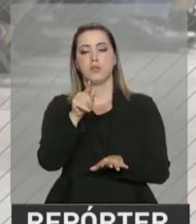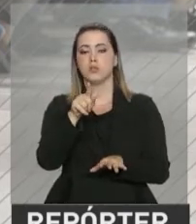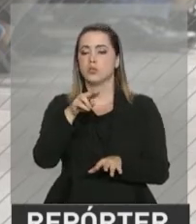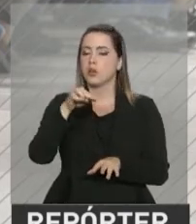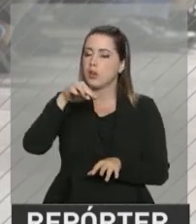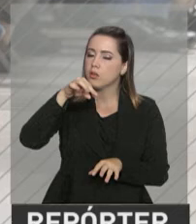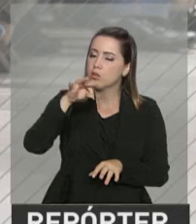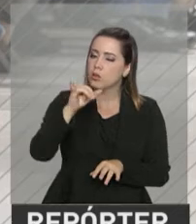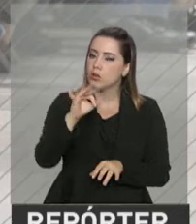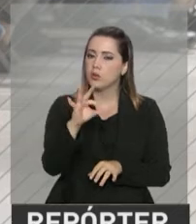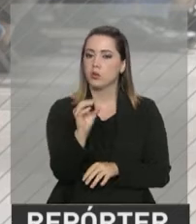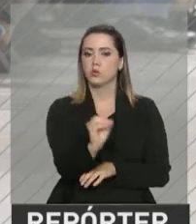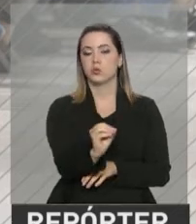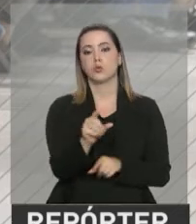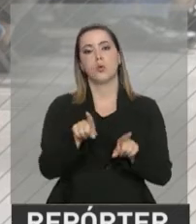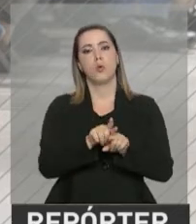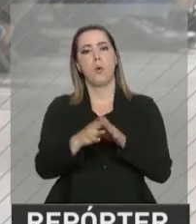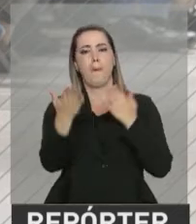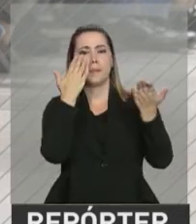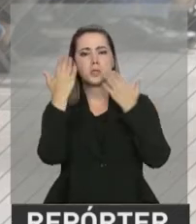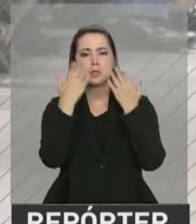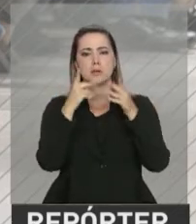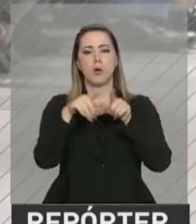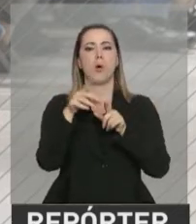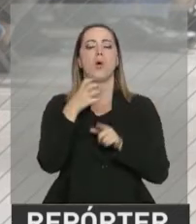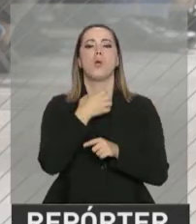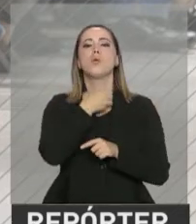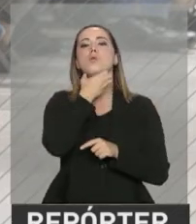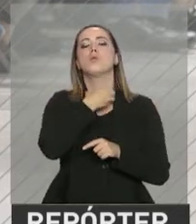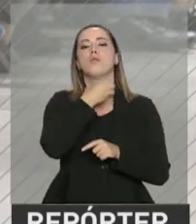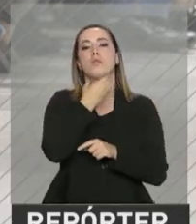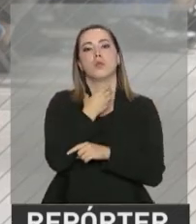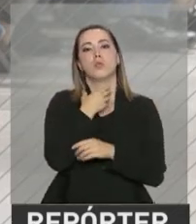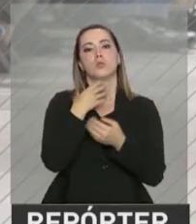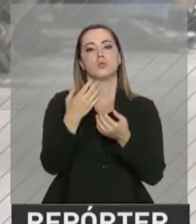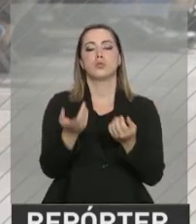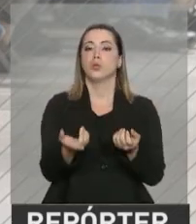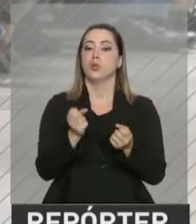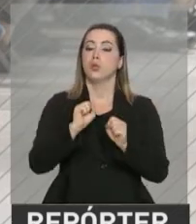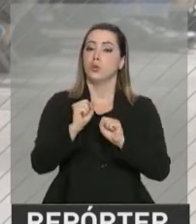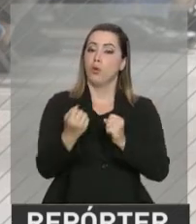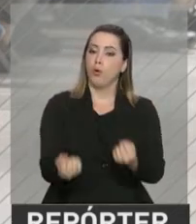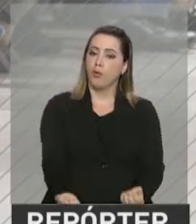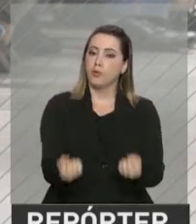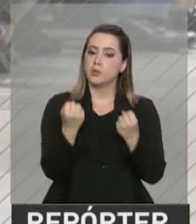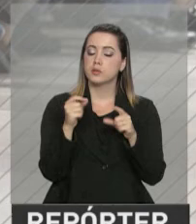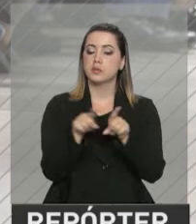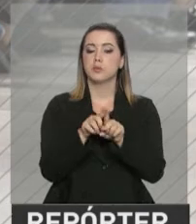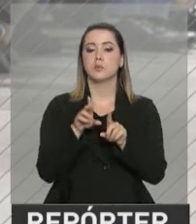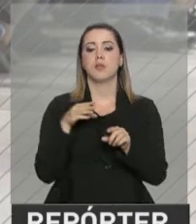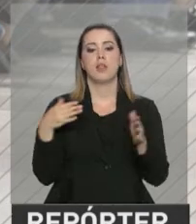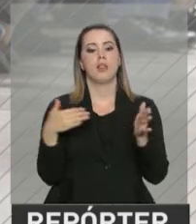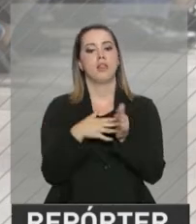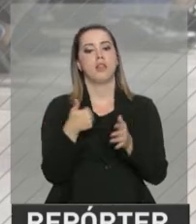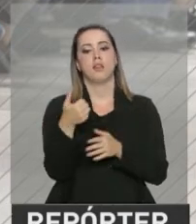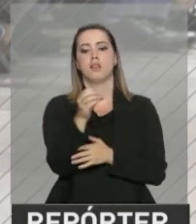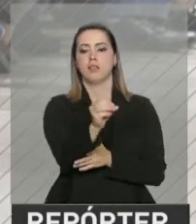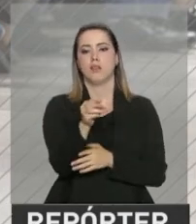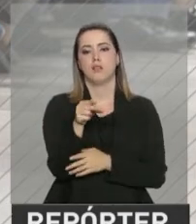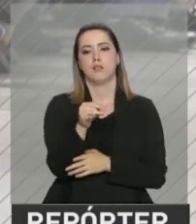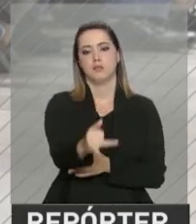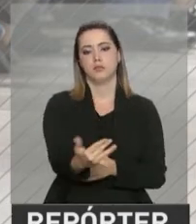e de sessões com um psicólogo fonoaudiólogo e fisioterapeuta por exemplo devem ser fornecidos num prazo de até dez